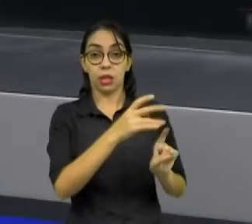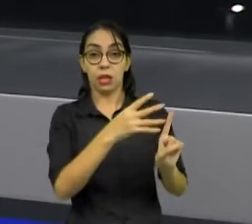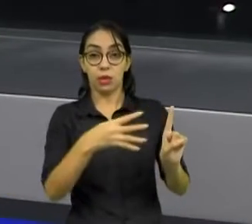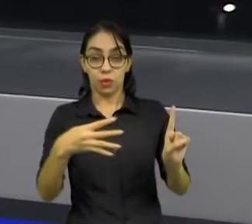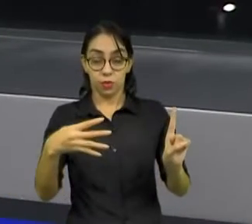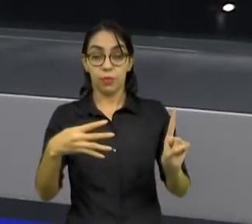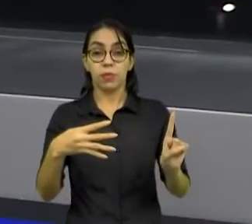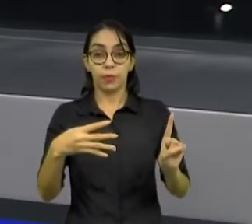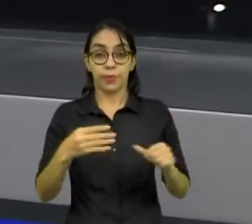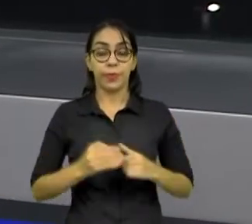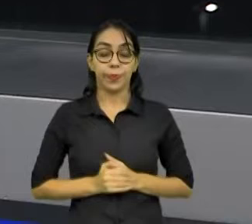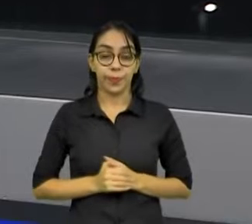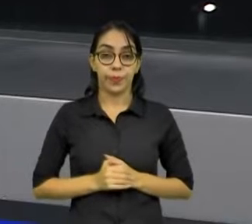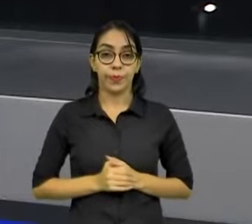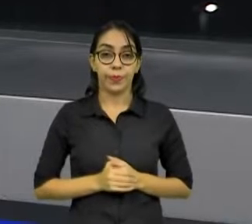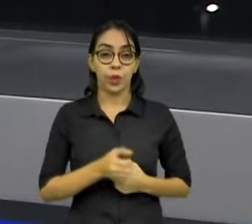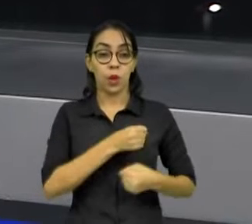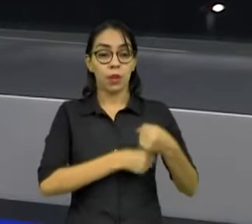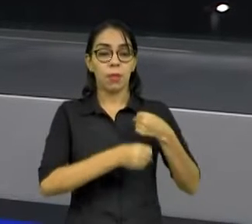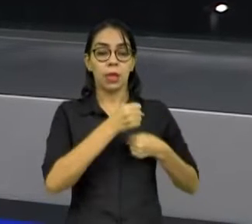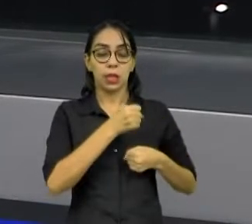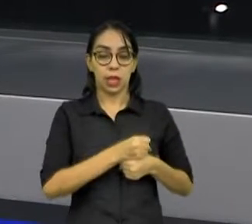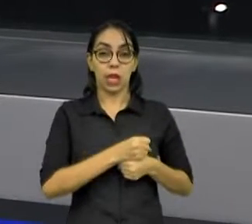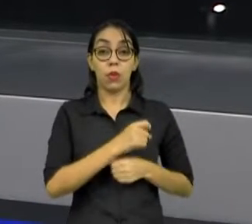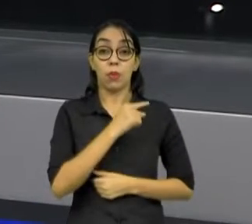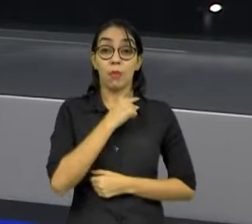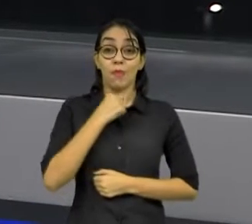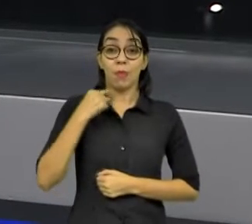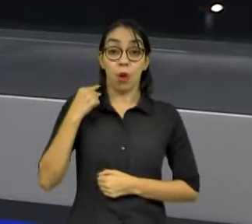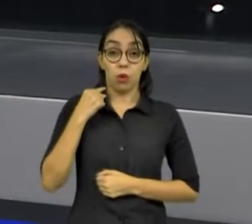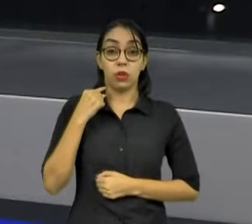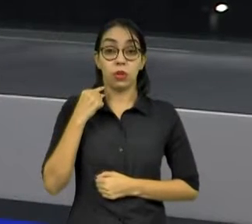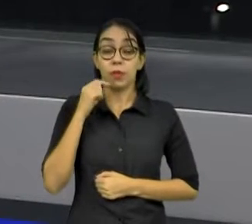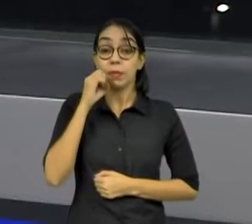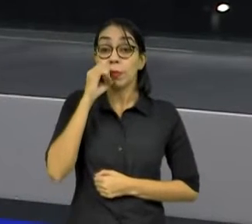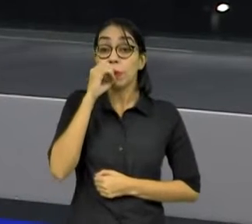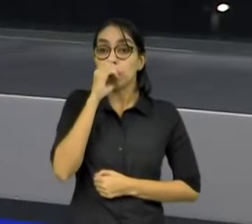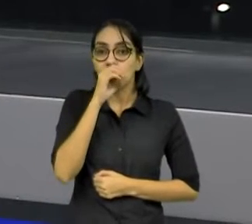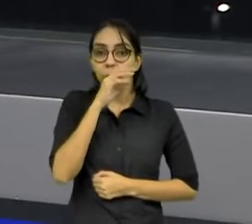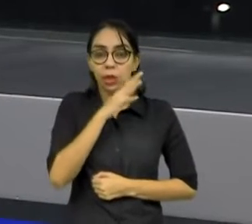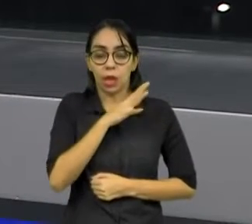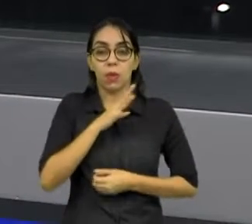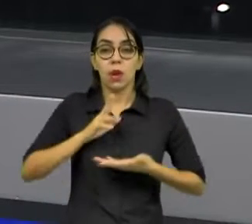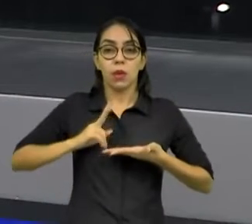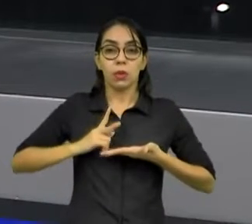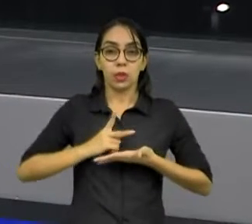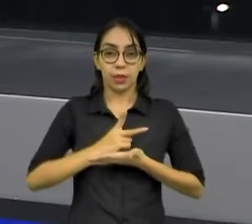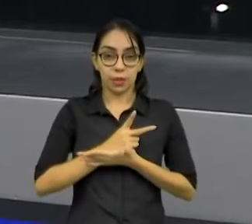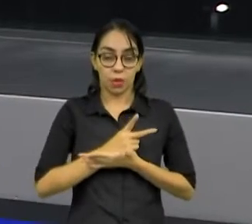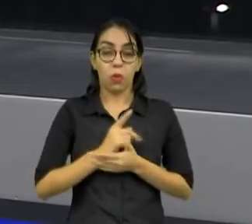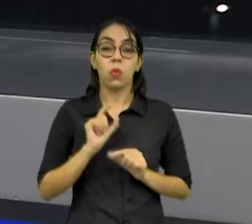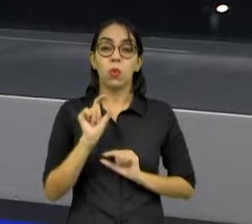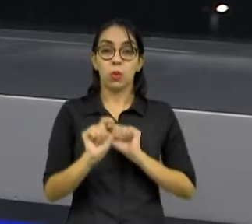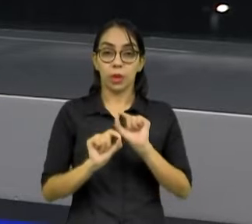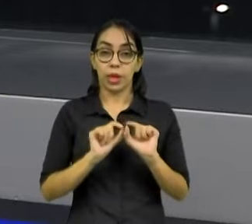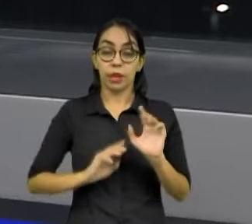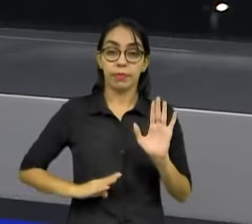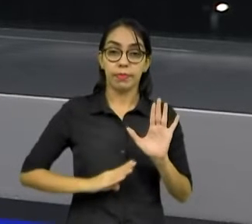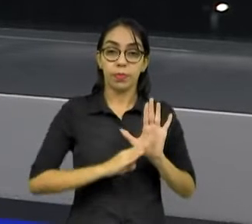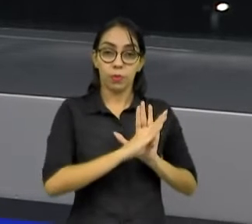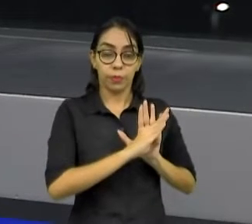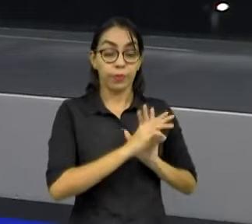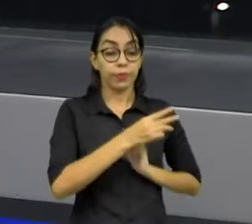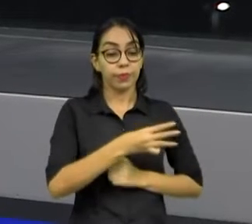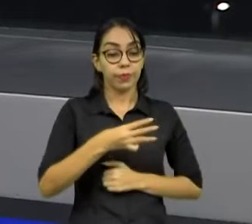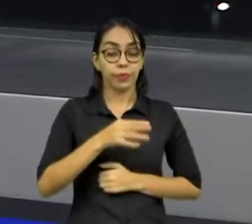2021, o número de mortes violentas de pessoas LGBTQIA+, apresentou um crescimento de 33%. Lembrando